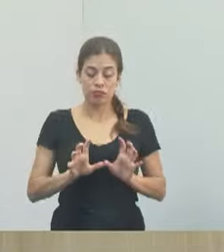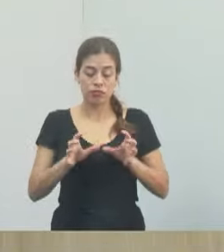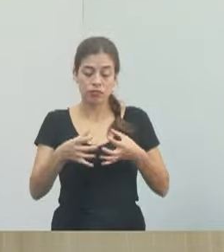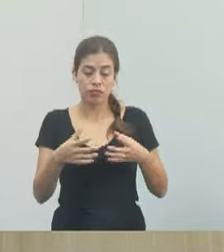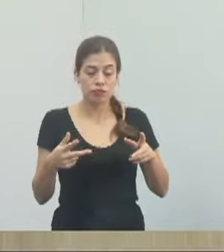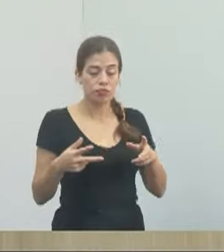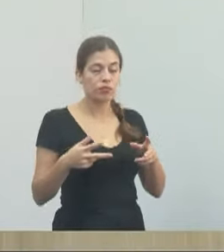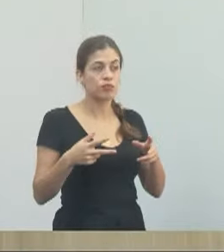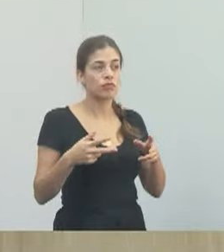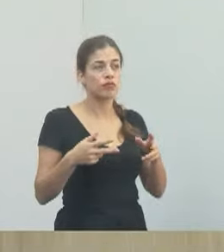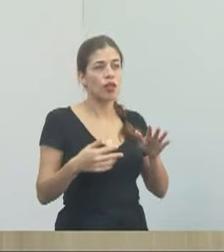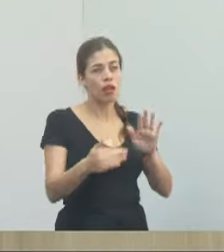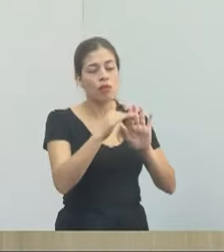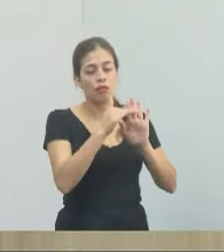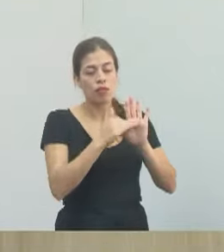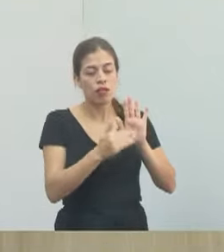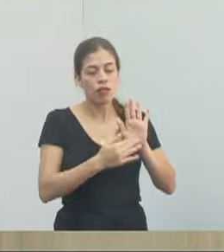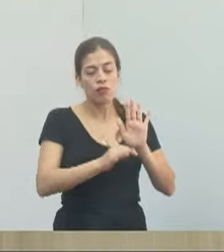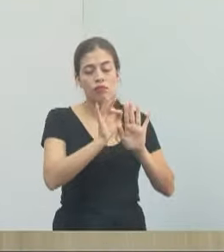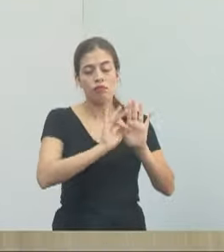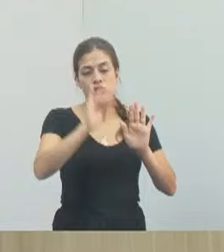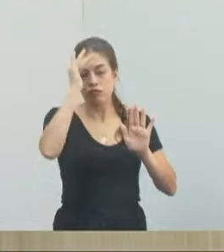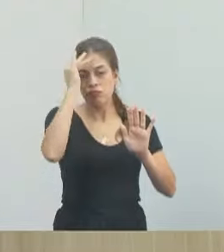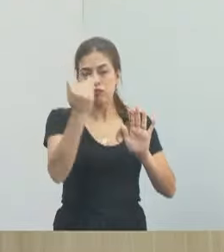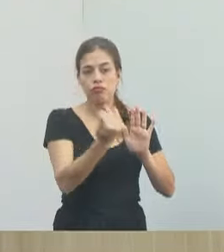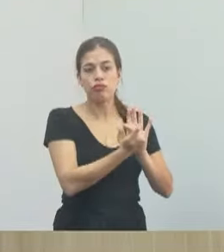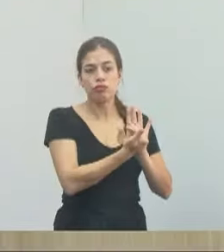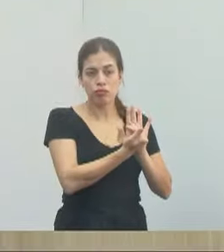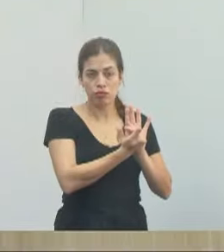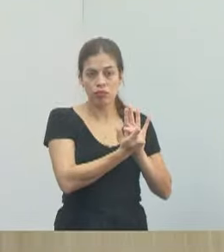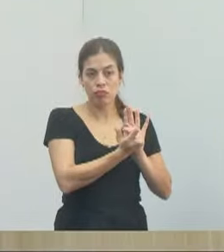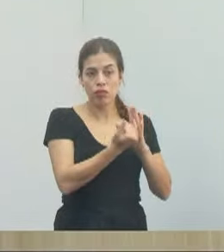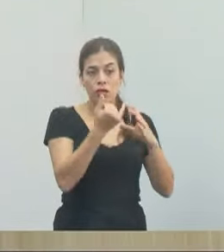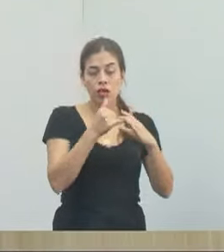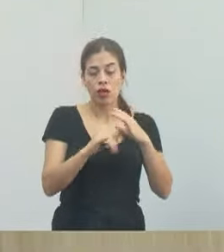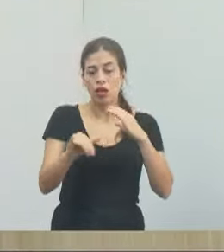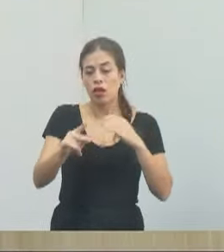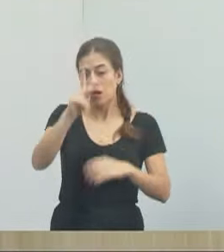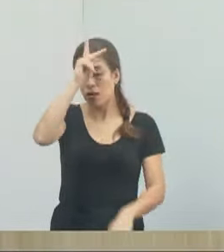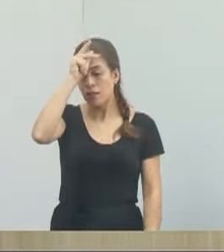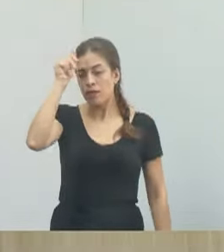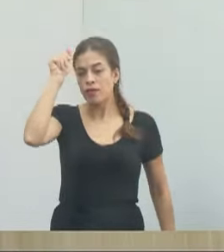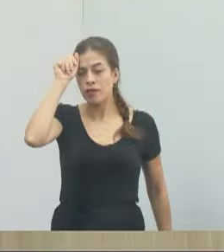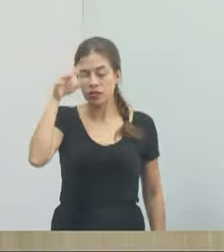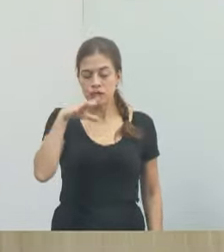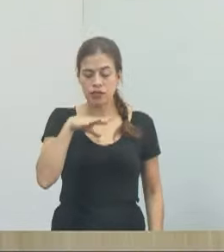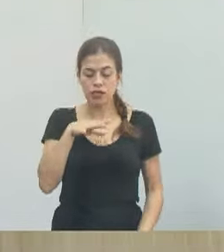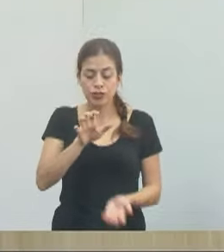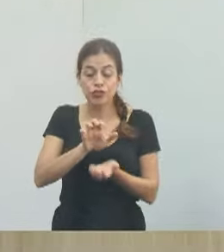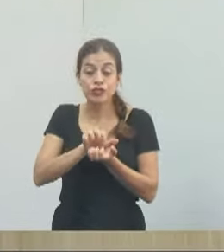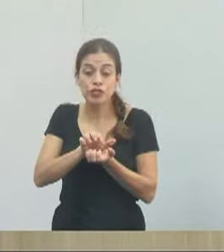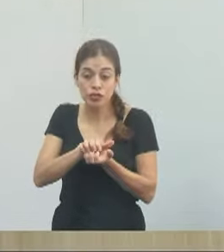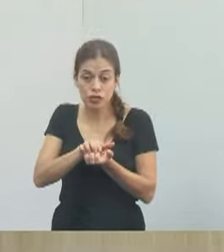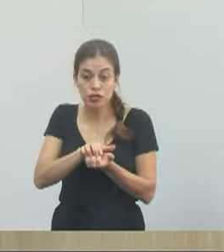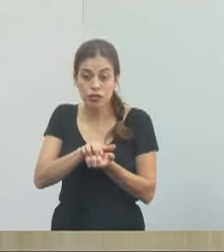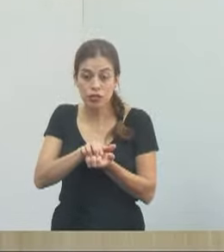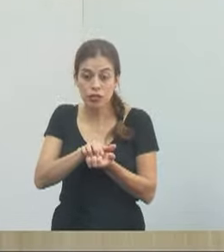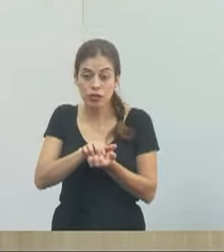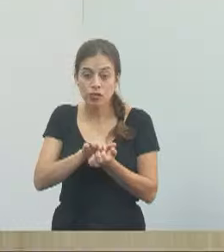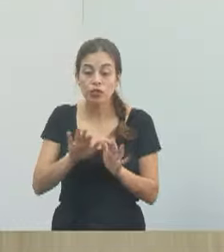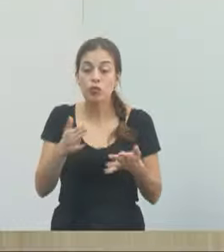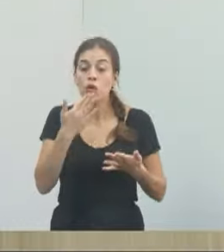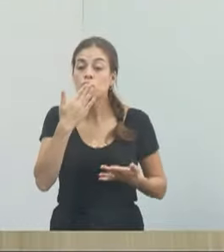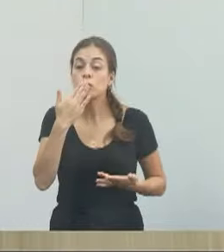plenário cumprid as formalidades regimentais seja encaminhado s Prefeito Municipal de jací o